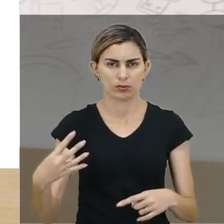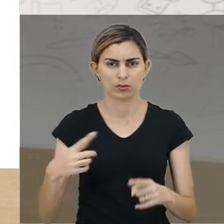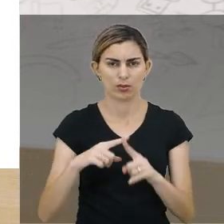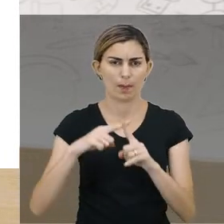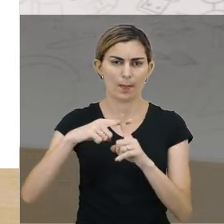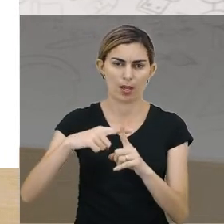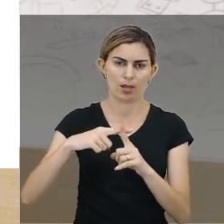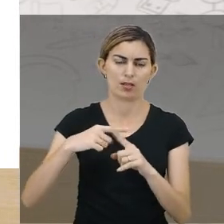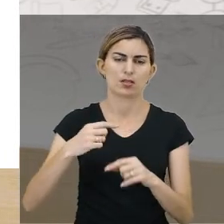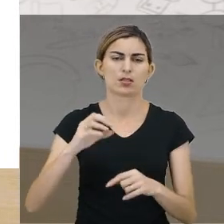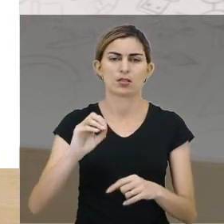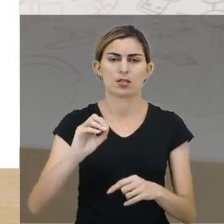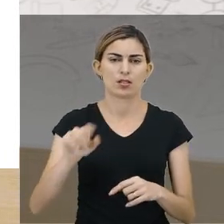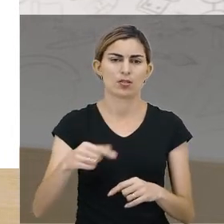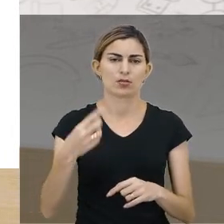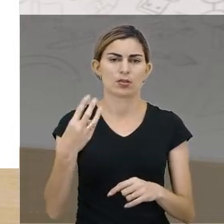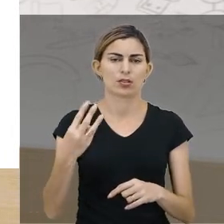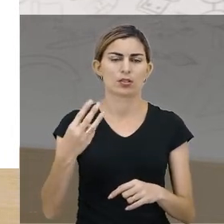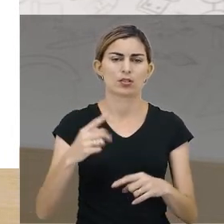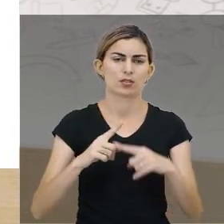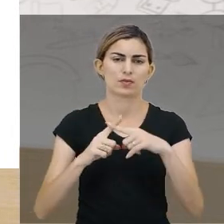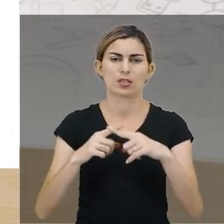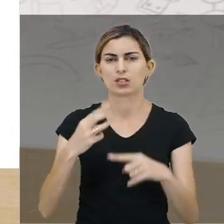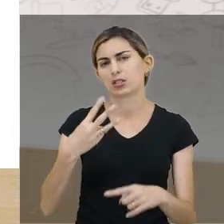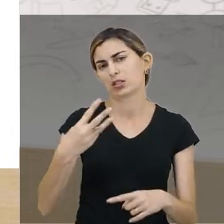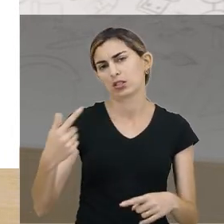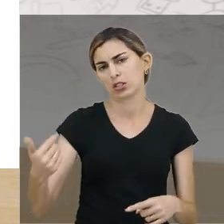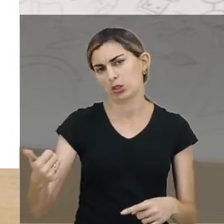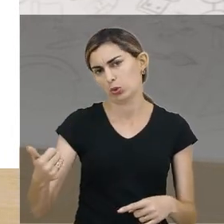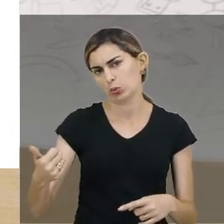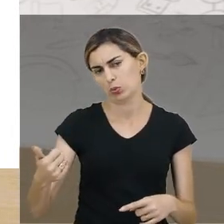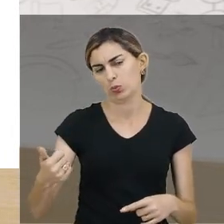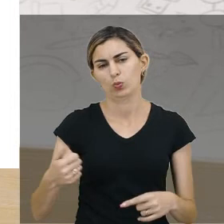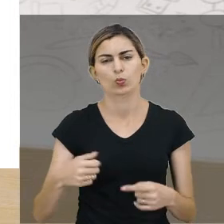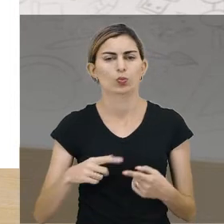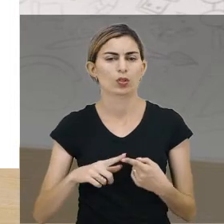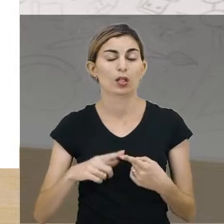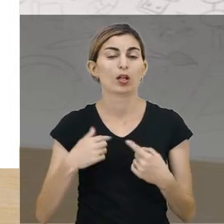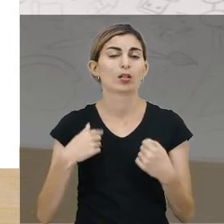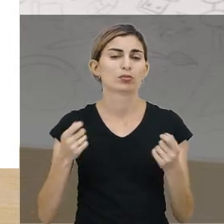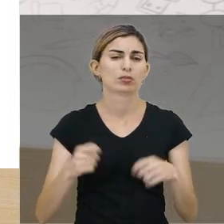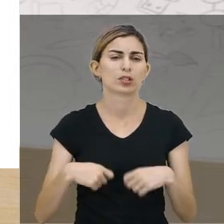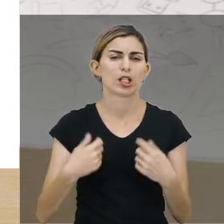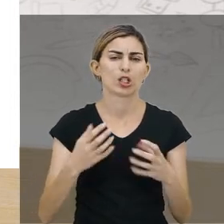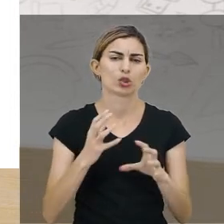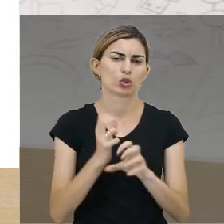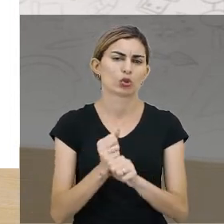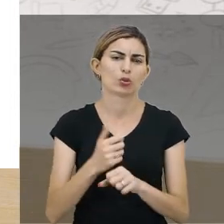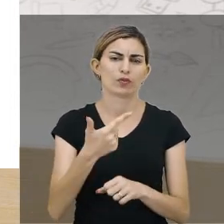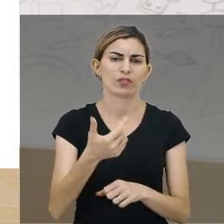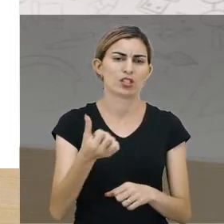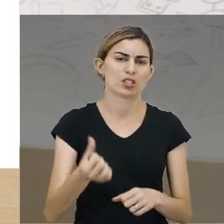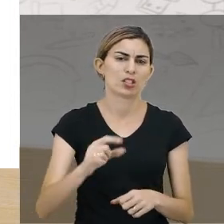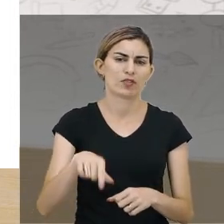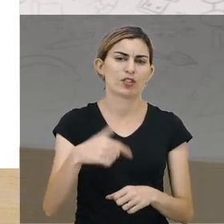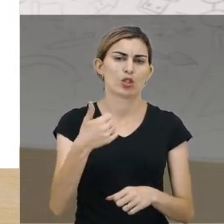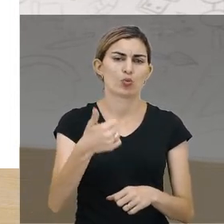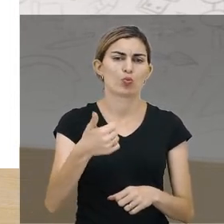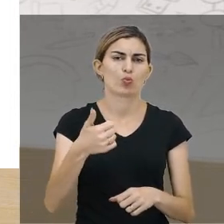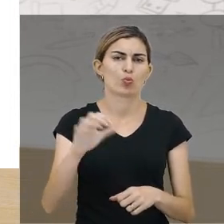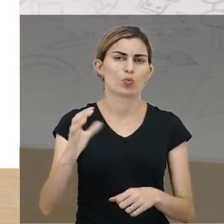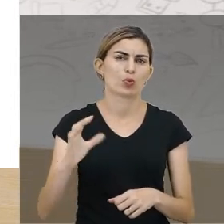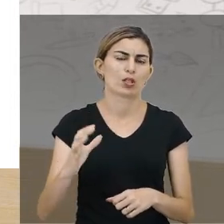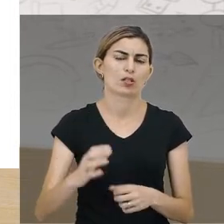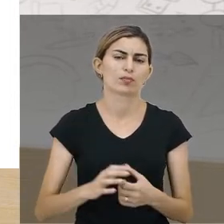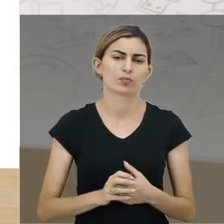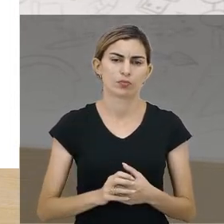graus mais 0,3 vezes 31 graus, que me daria o total de 26,1